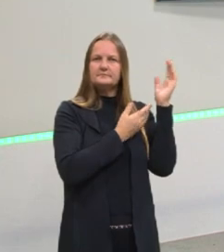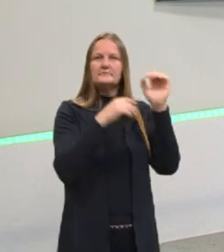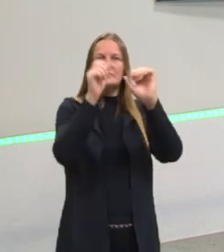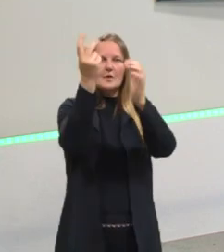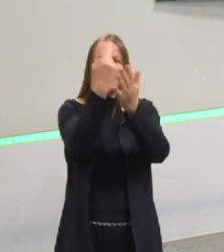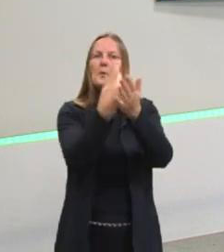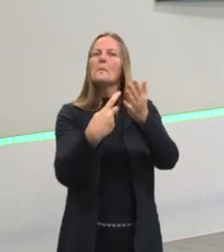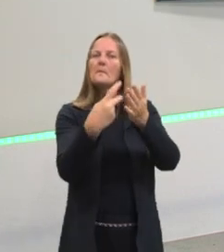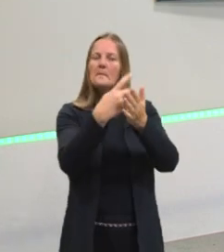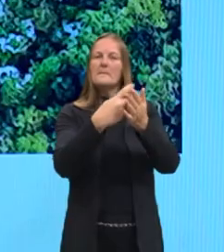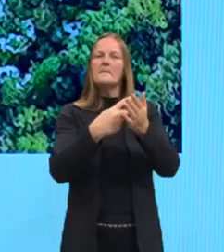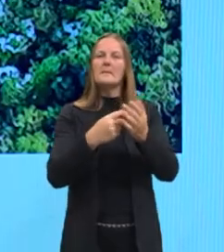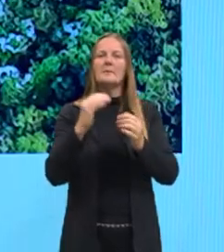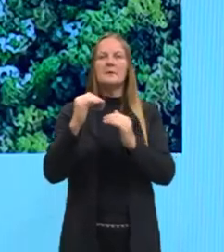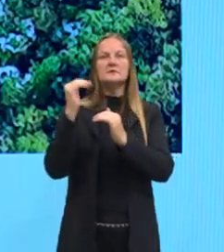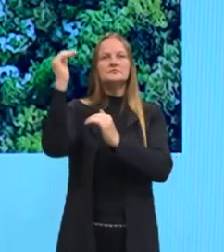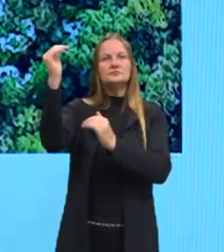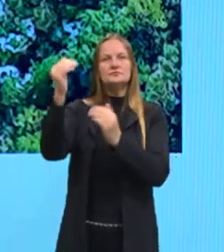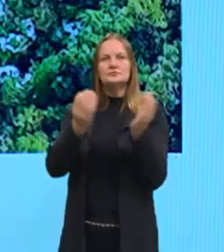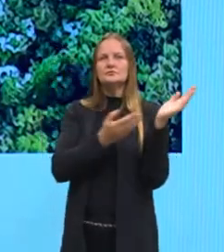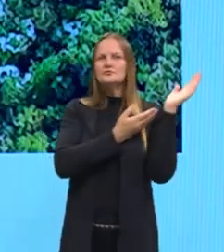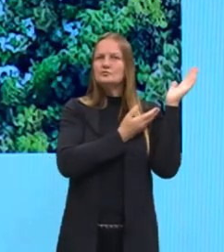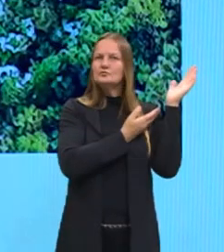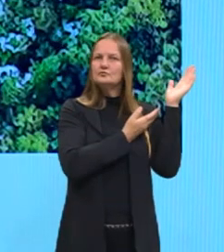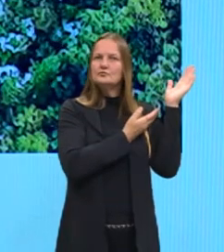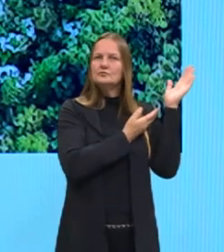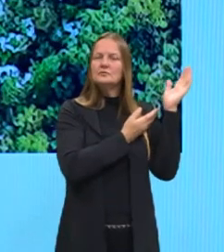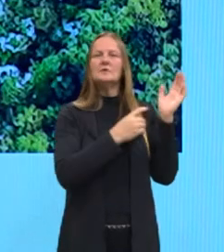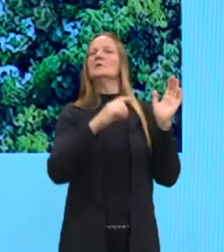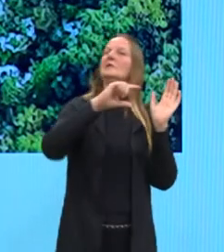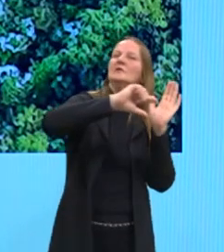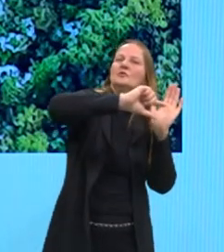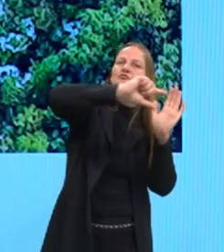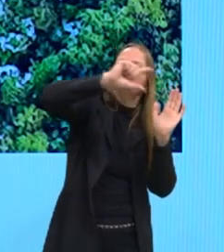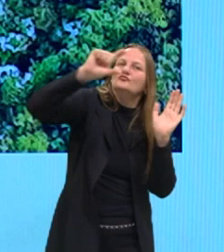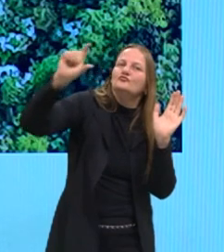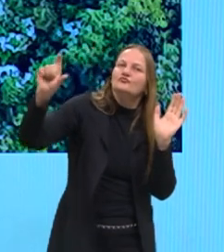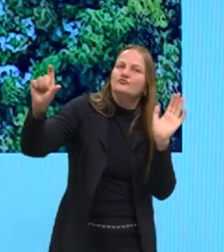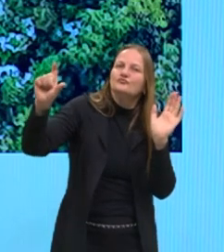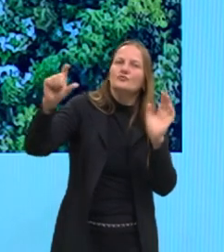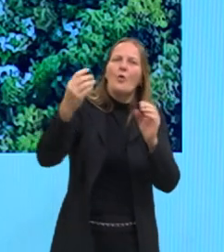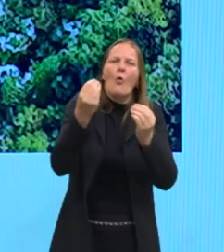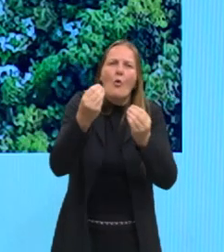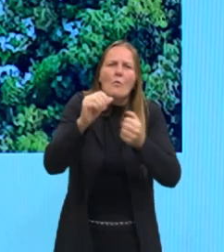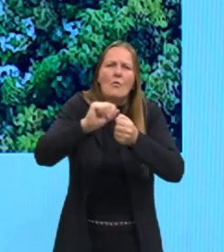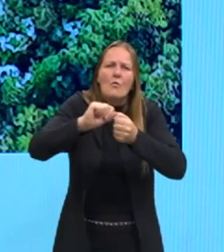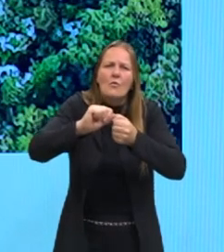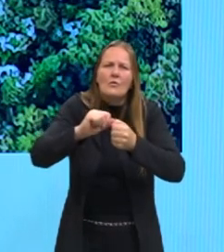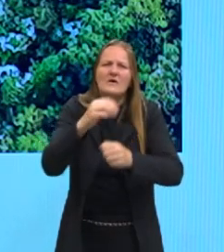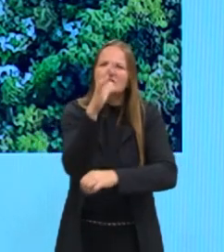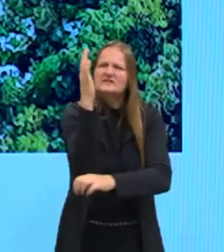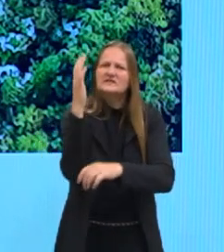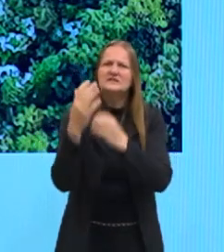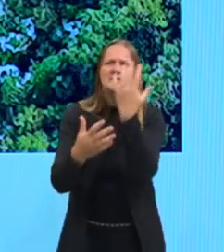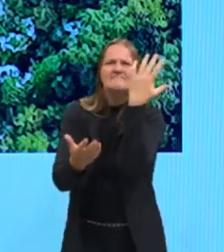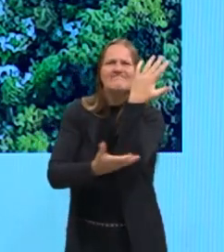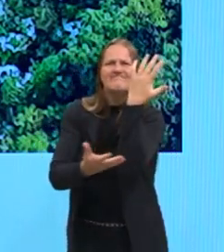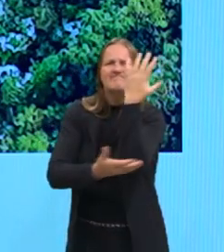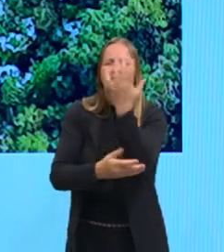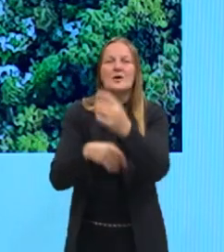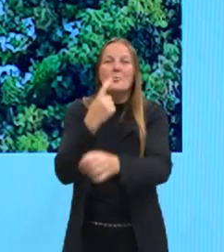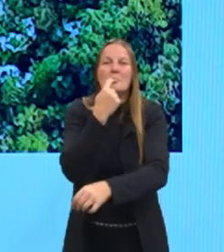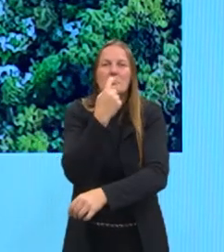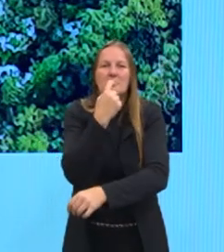mostrar para vocês esse mapinha justamente o arco de desmatamento olha só essa parte aqui já tá desmatada